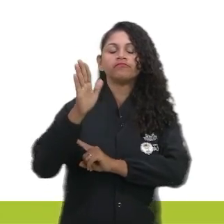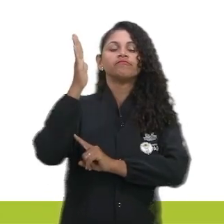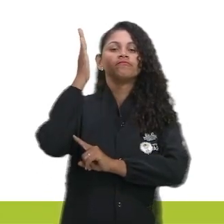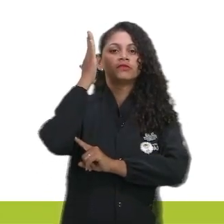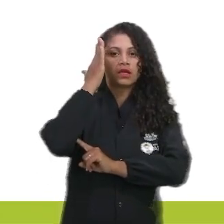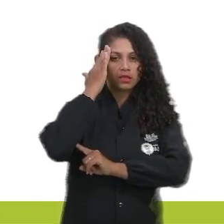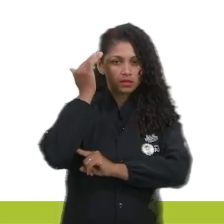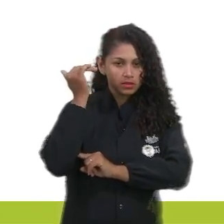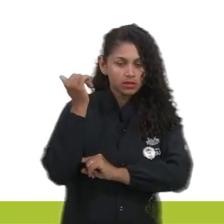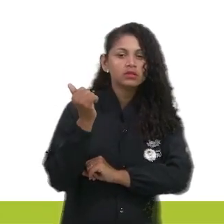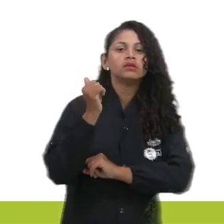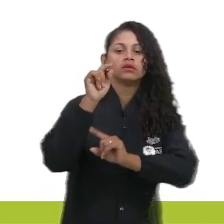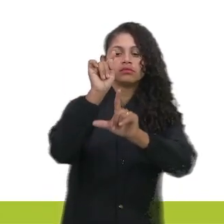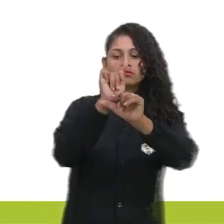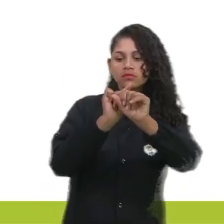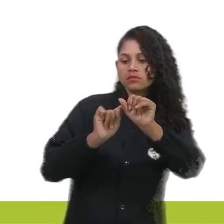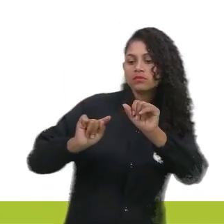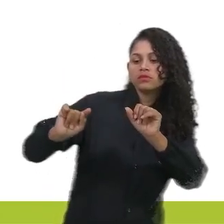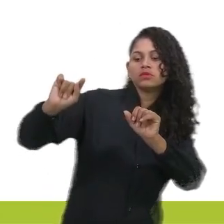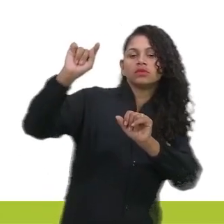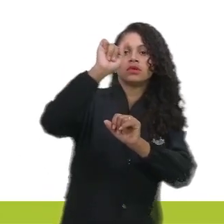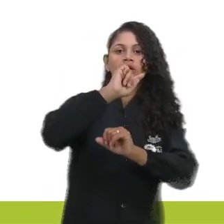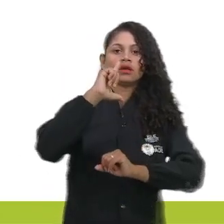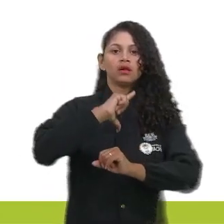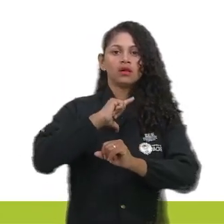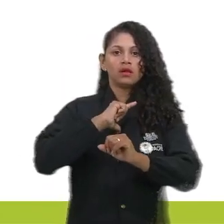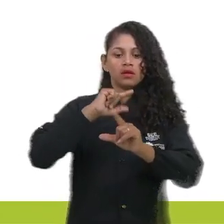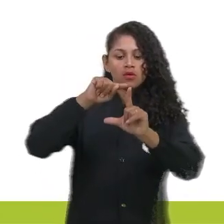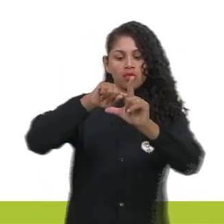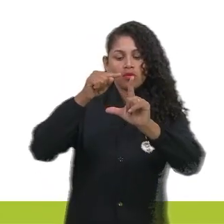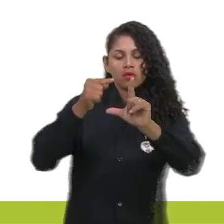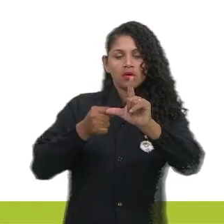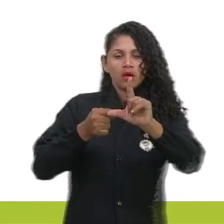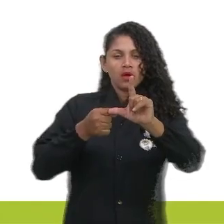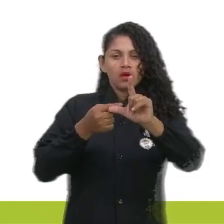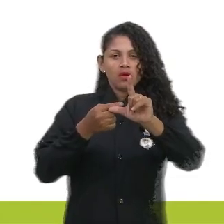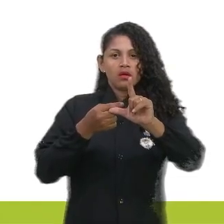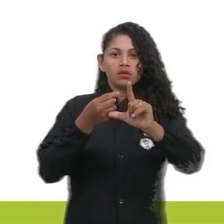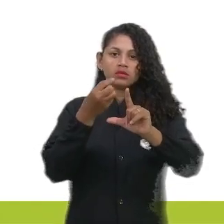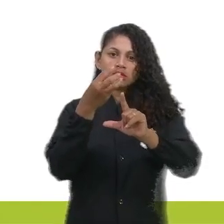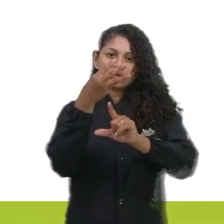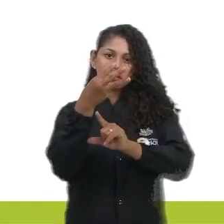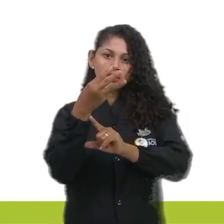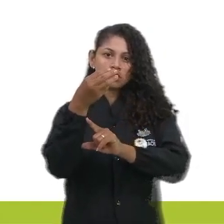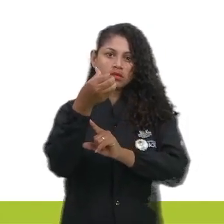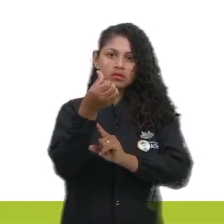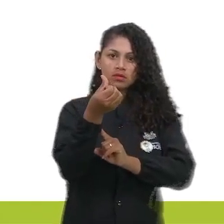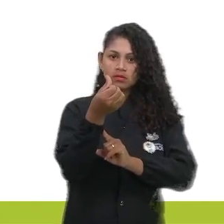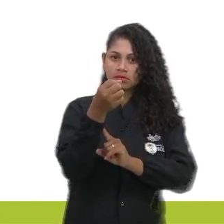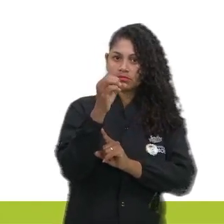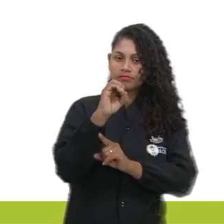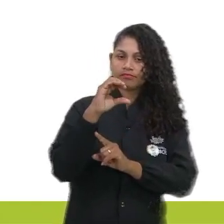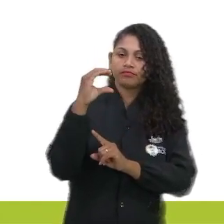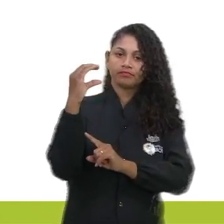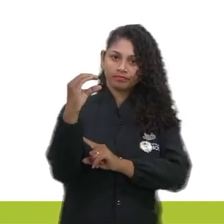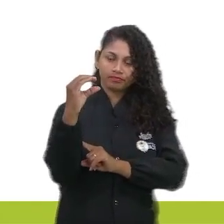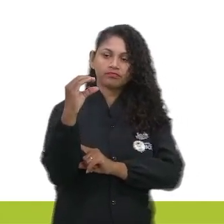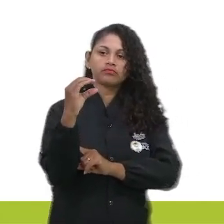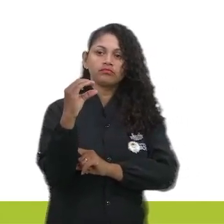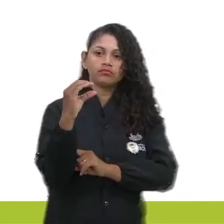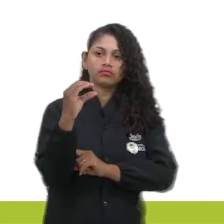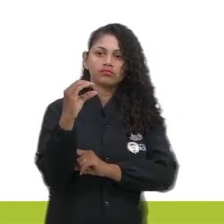circunferência tem um ângulo de 360 graus, um ângulo relacionado a ela, nós podemos fazer a seguinte